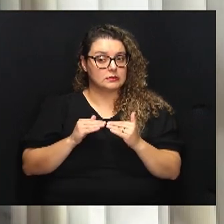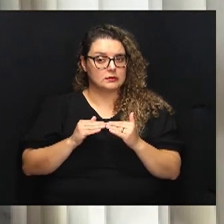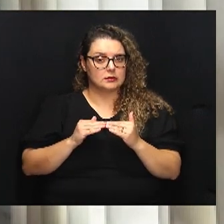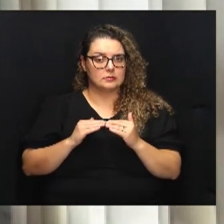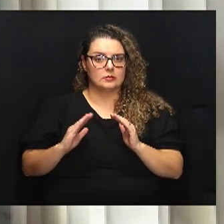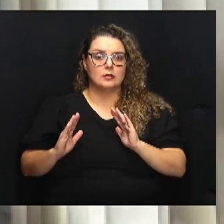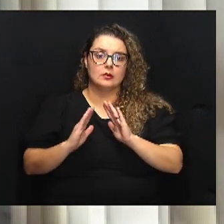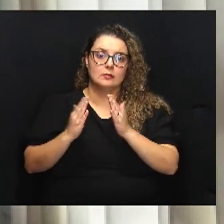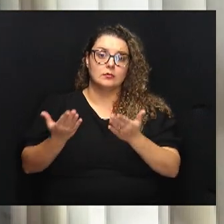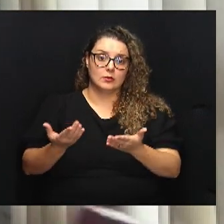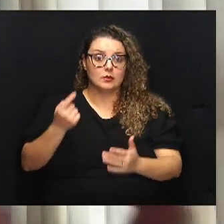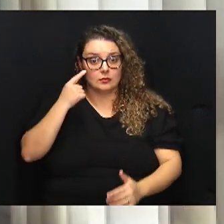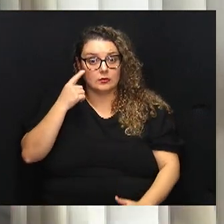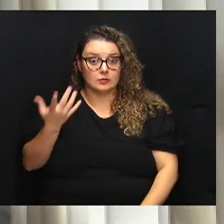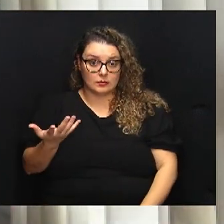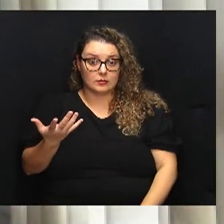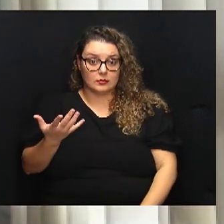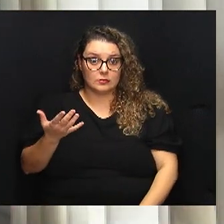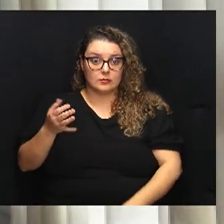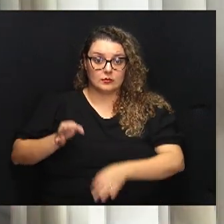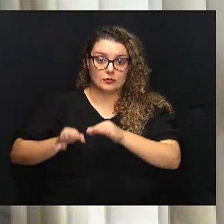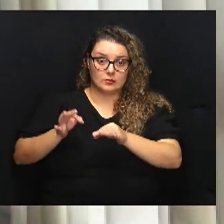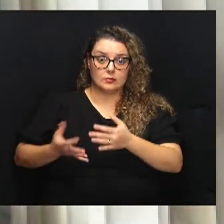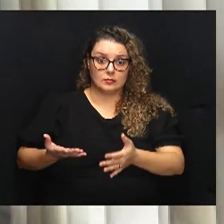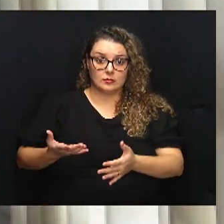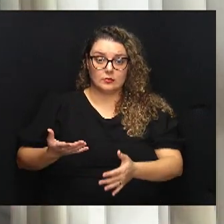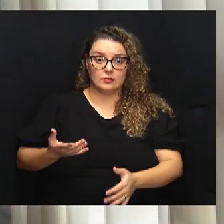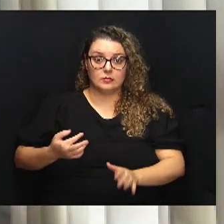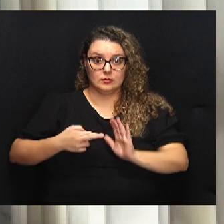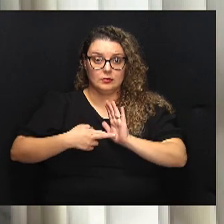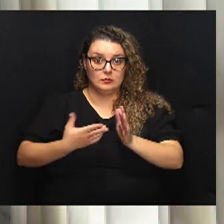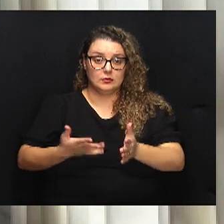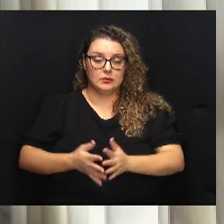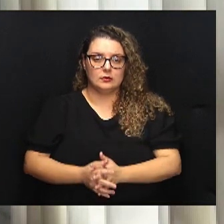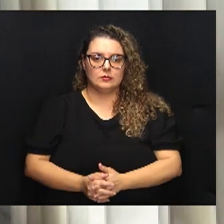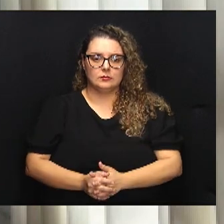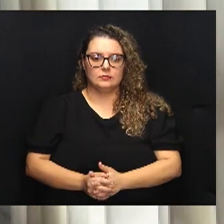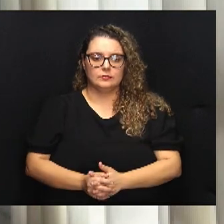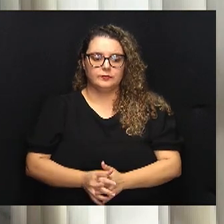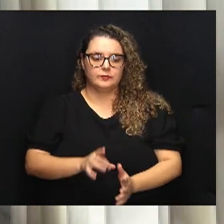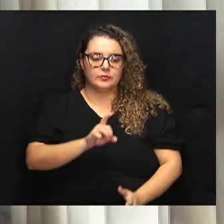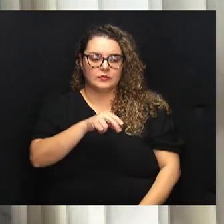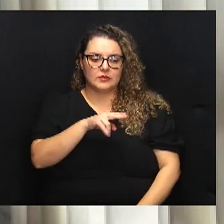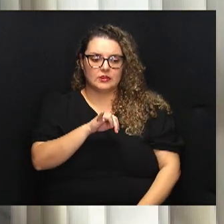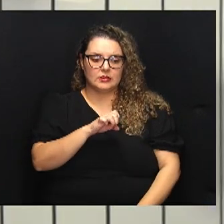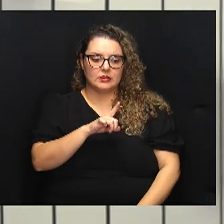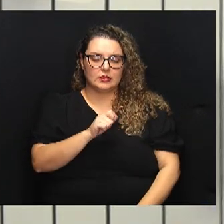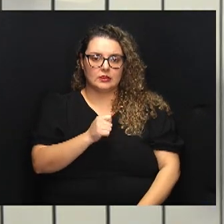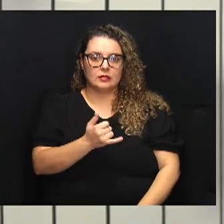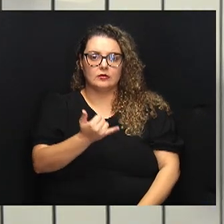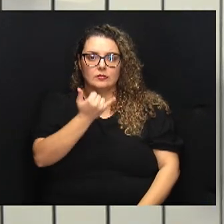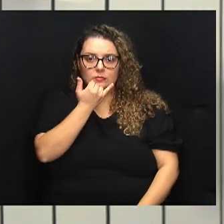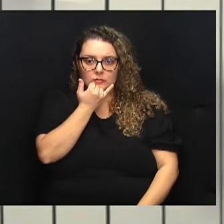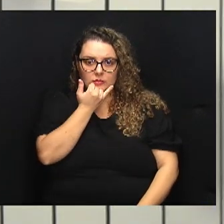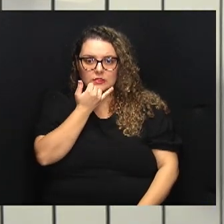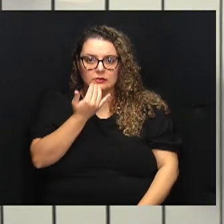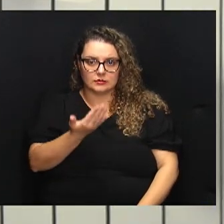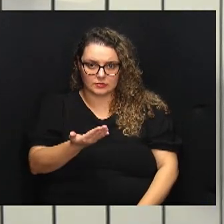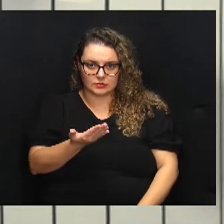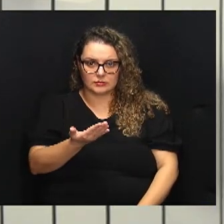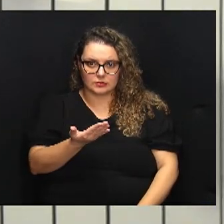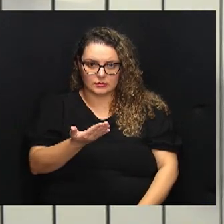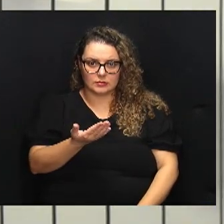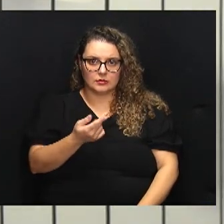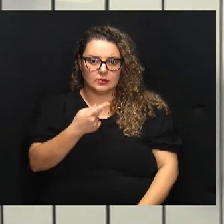aí seu julgamento ou o seu referencial. Ô Daniela, eu vou pedir licença agora para você dar o